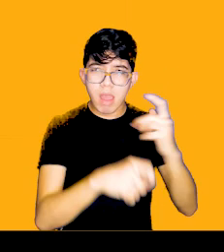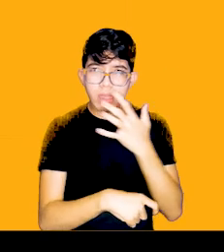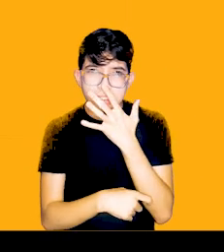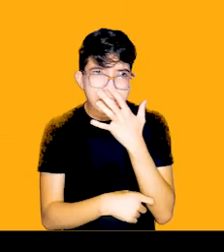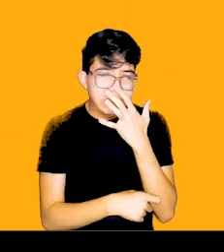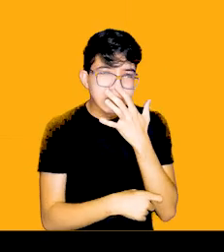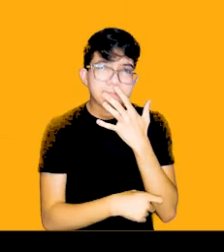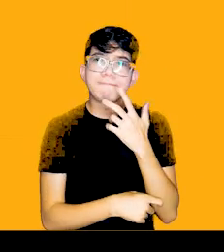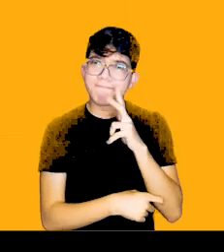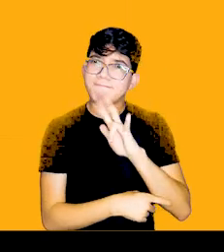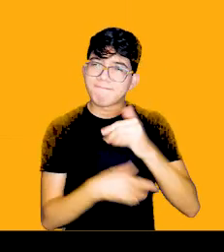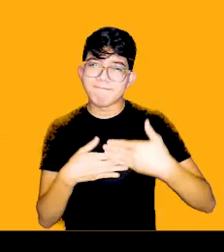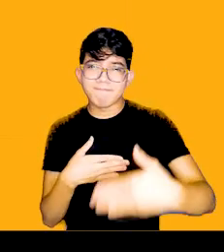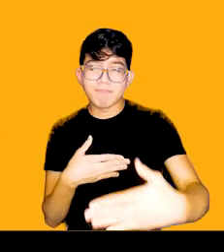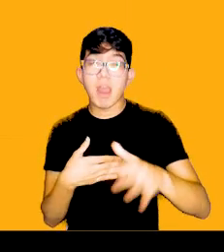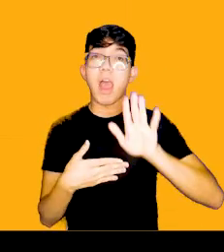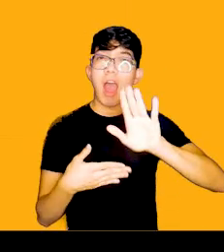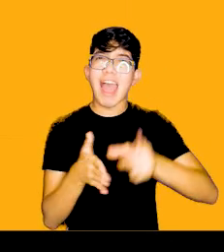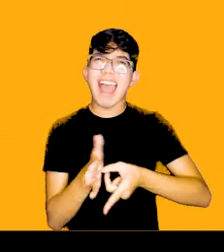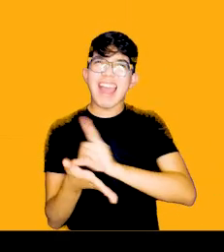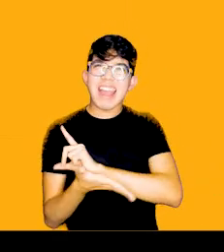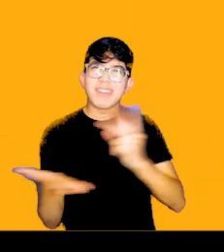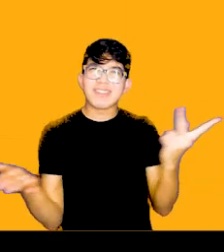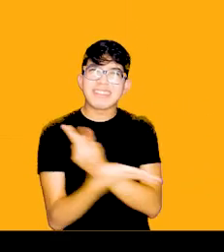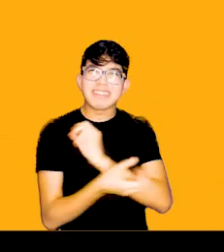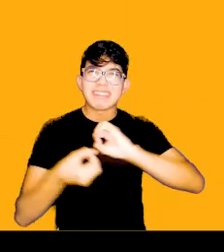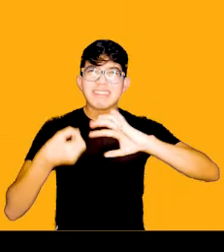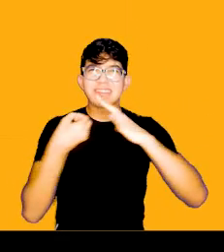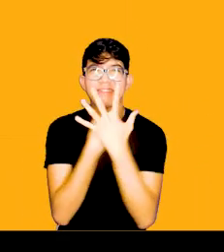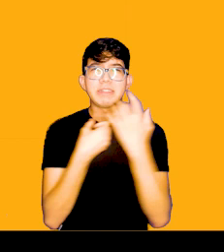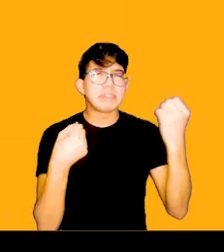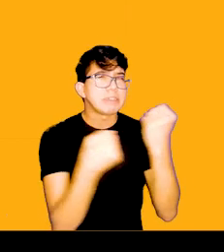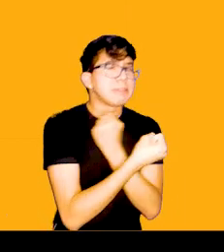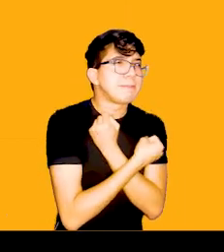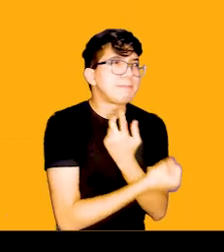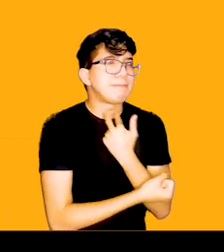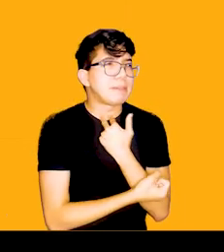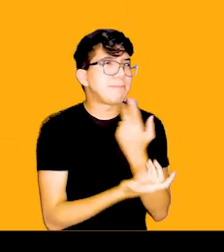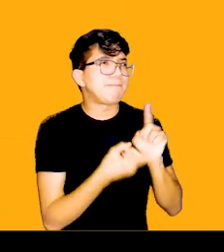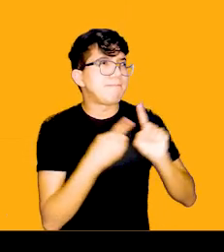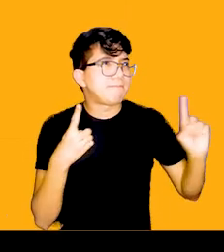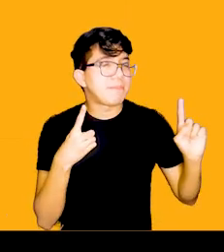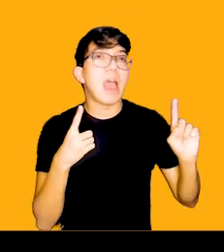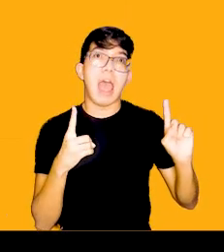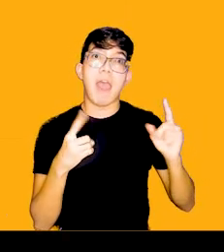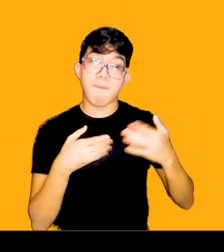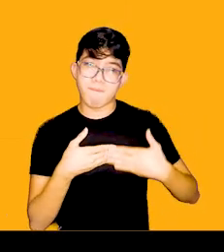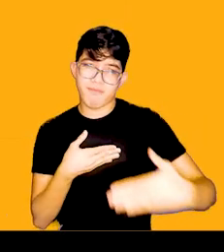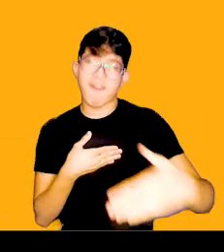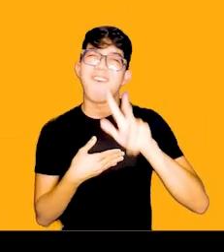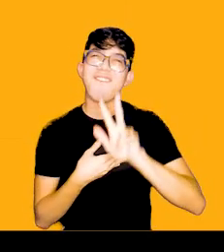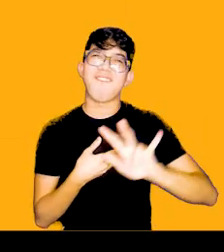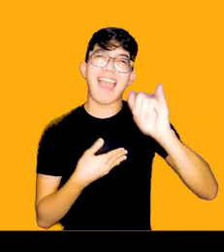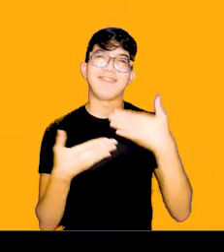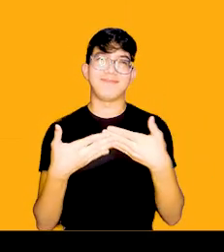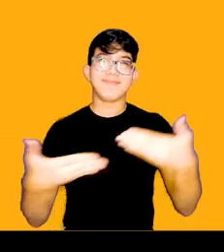Poder apreciar estas imagens depois de um ano absurdo, com novos medos e sem a cidade ao alcance do abraço, nos